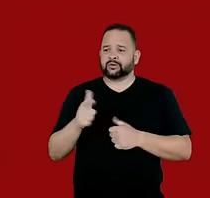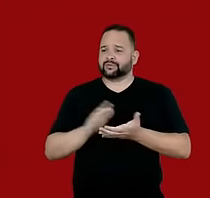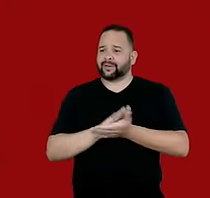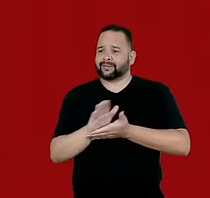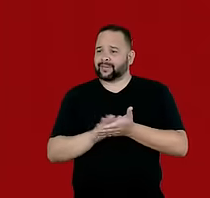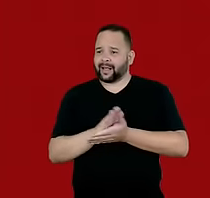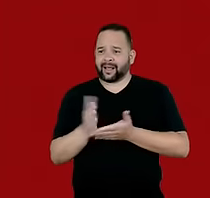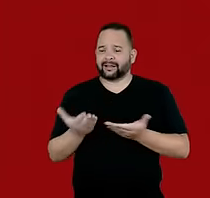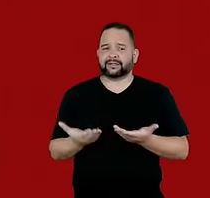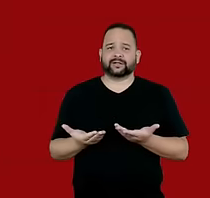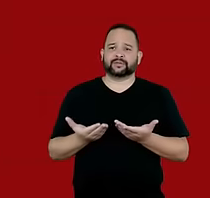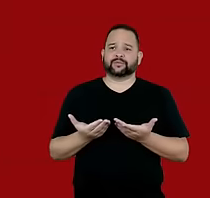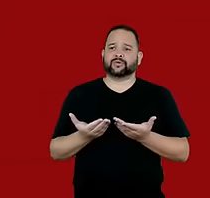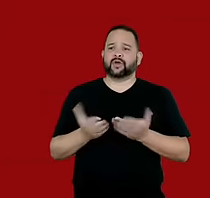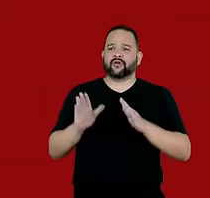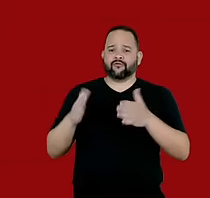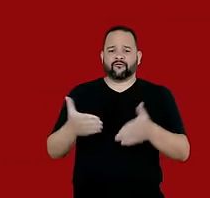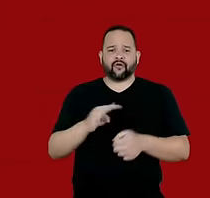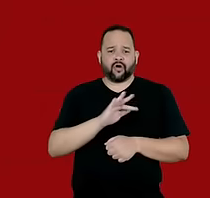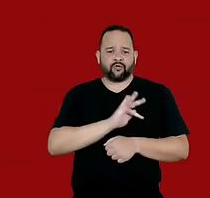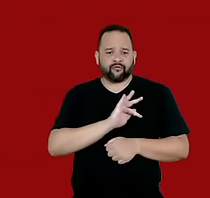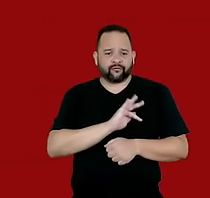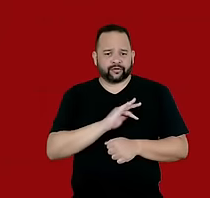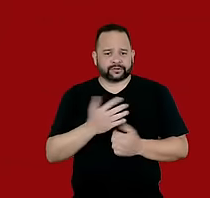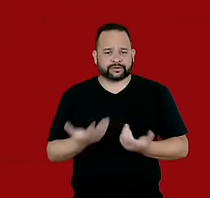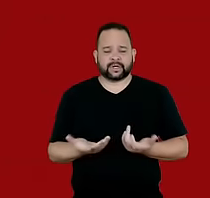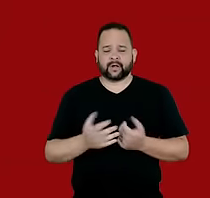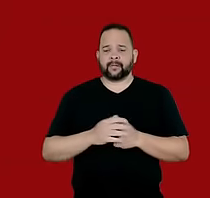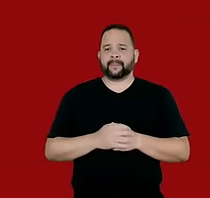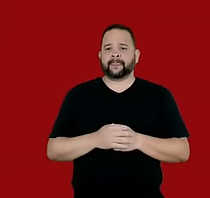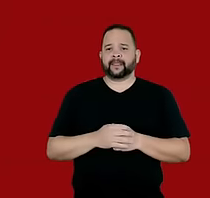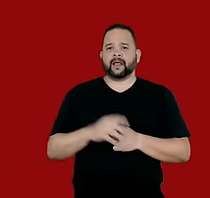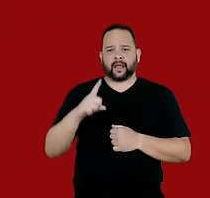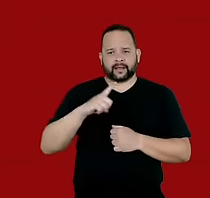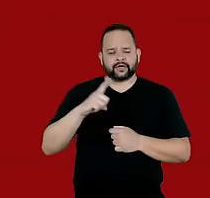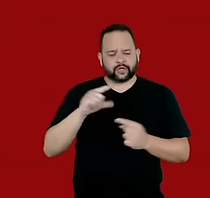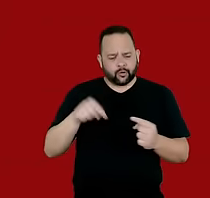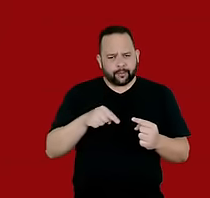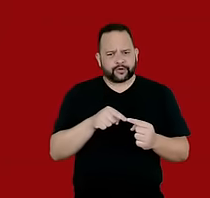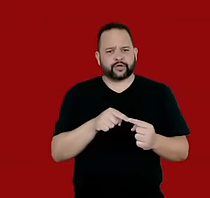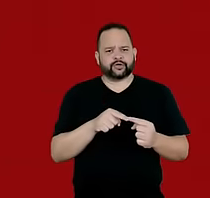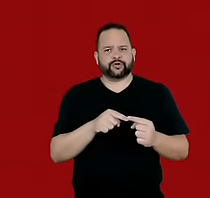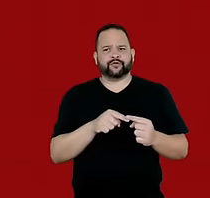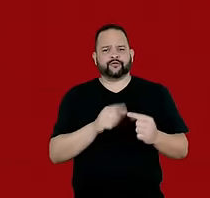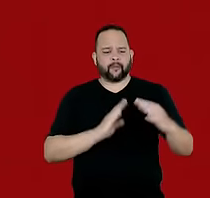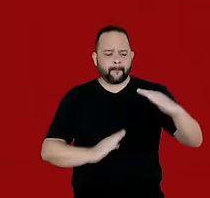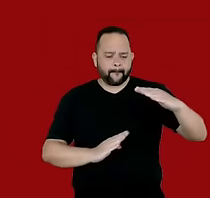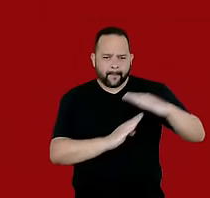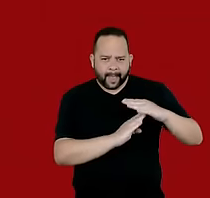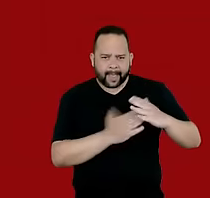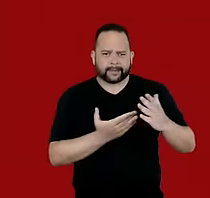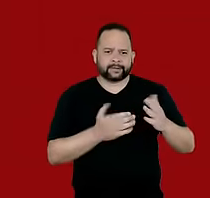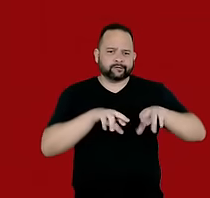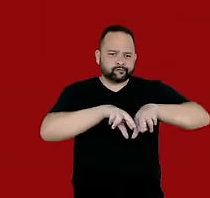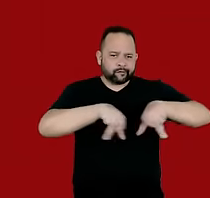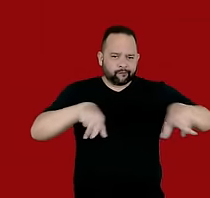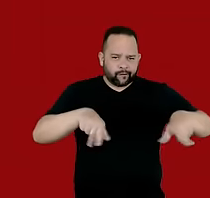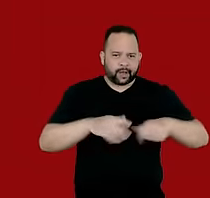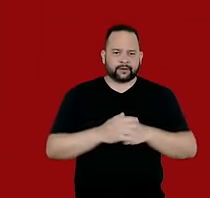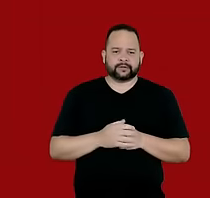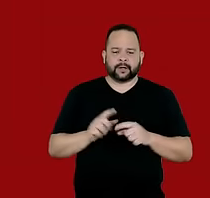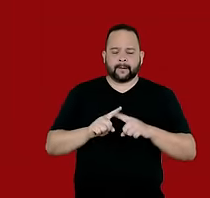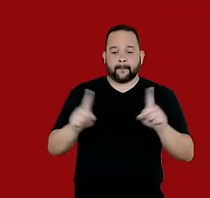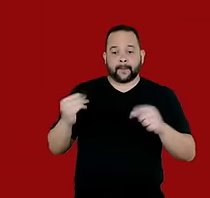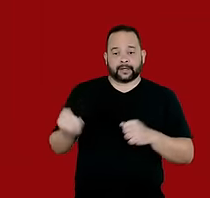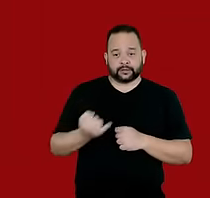obviamente tem um questionamento grande em relação né a a meta e tudo mas eu acho que é importante dizer que de fato sim o ambiente de liquidez